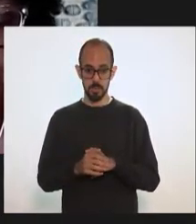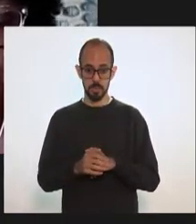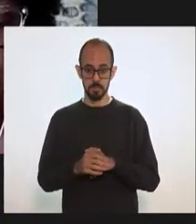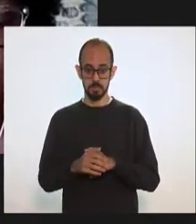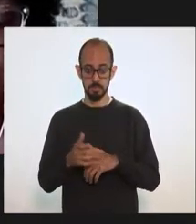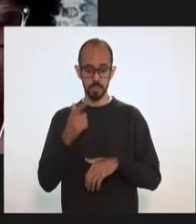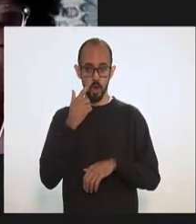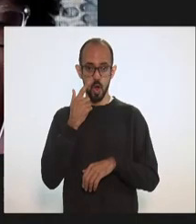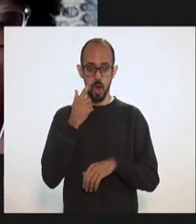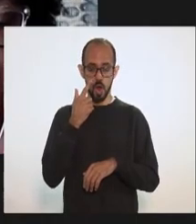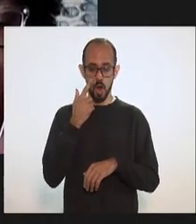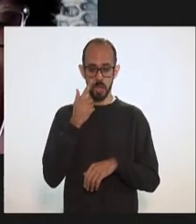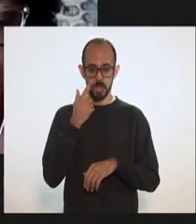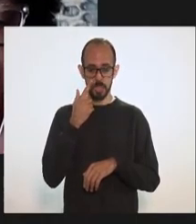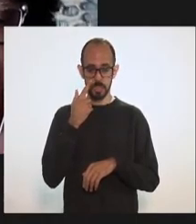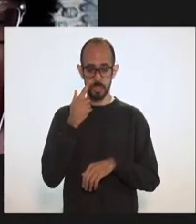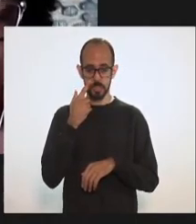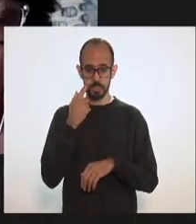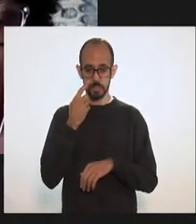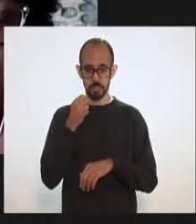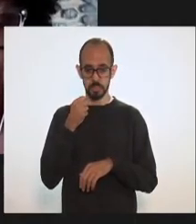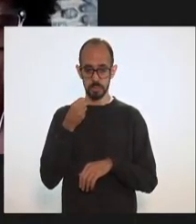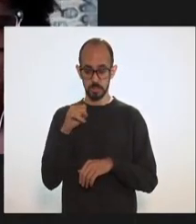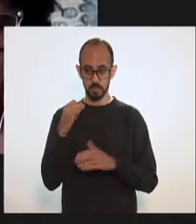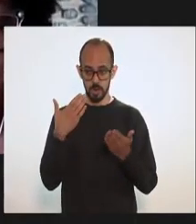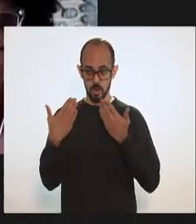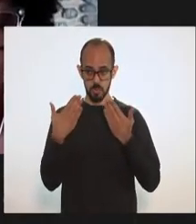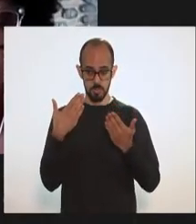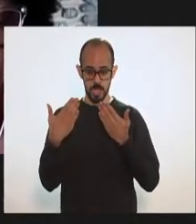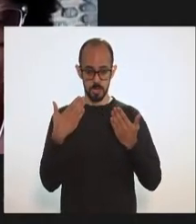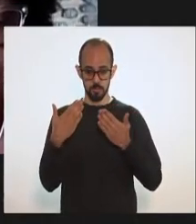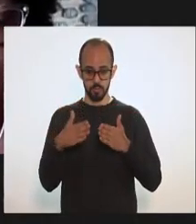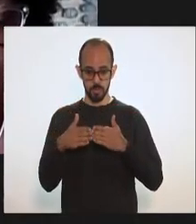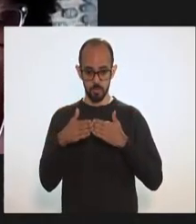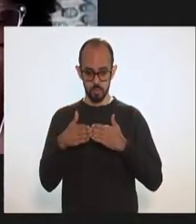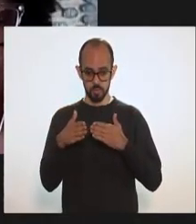Retirado de pauta, eu vou verificar. Mas, isso. Porque ela quer,